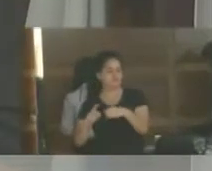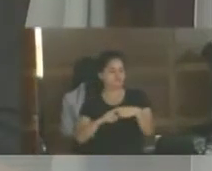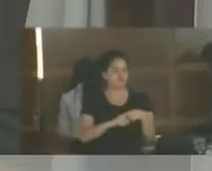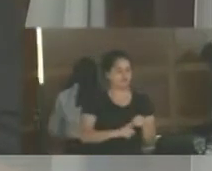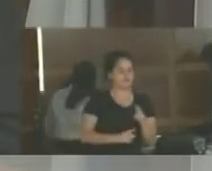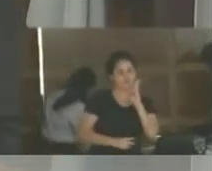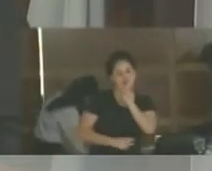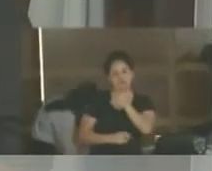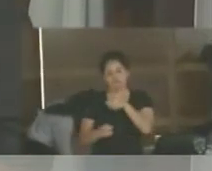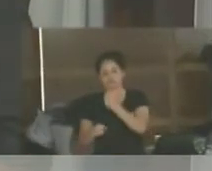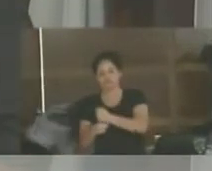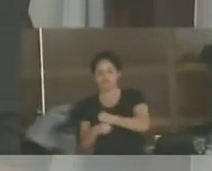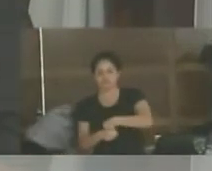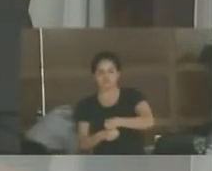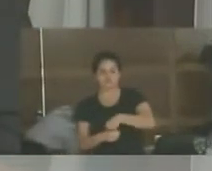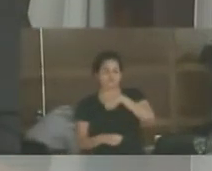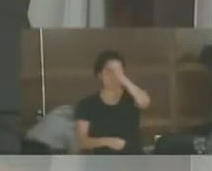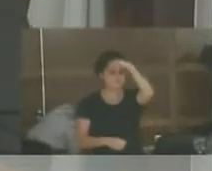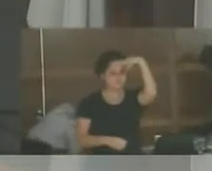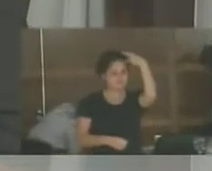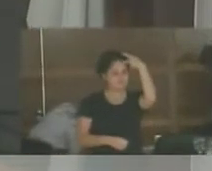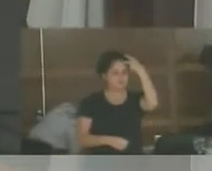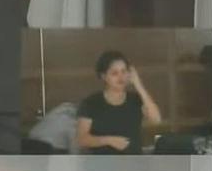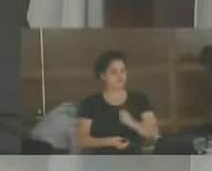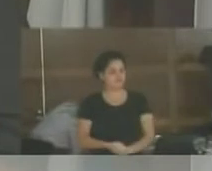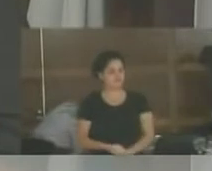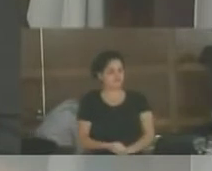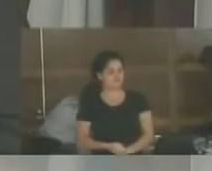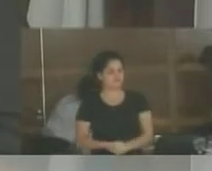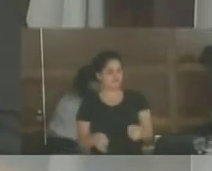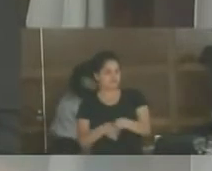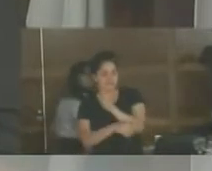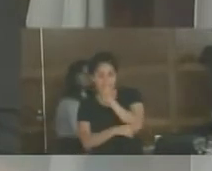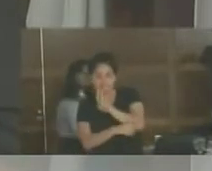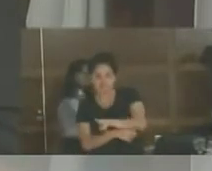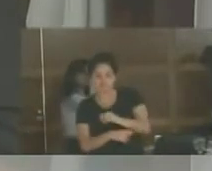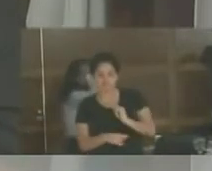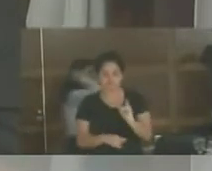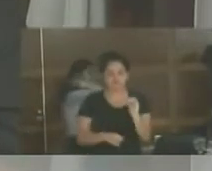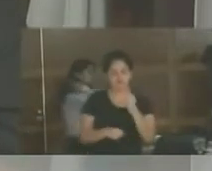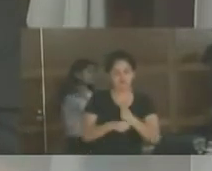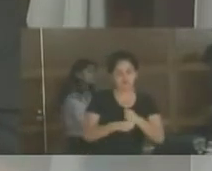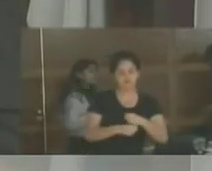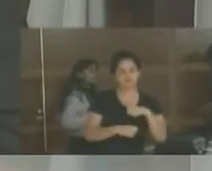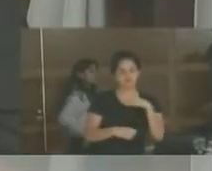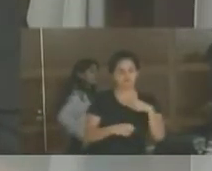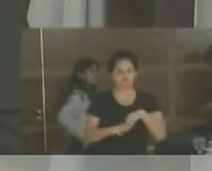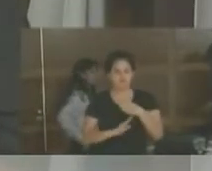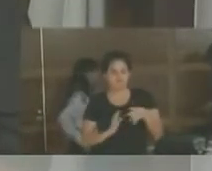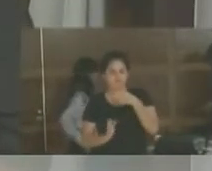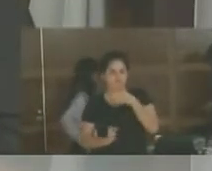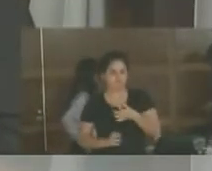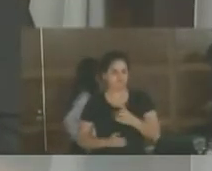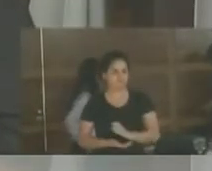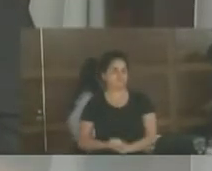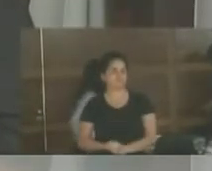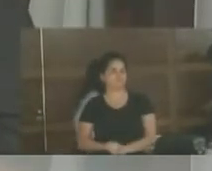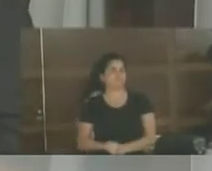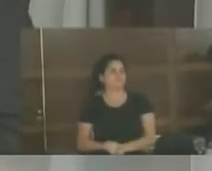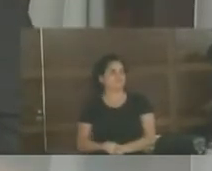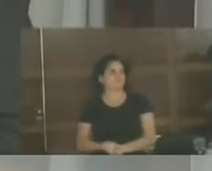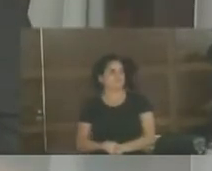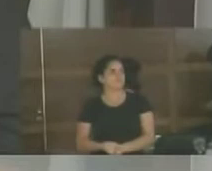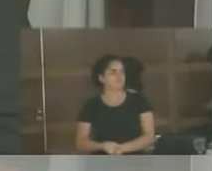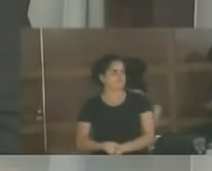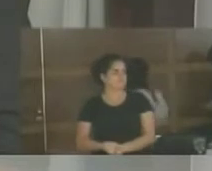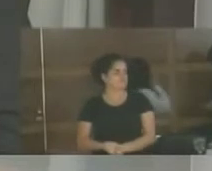que o prefeito tem feito e fiscalizando, que é o nosso dever. Mas antes de entrar em algumas